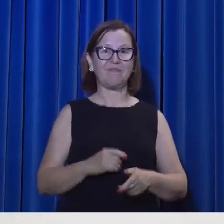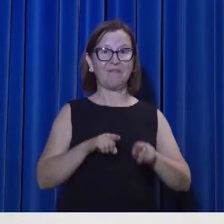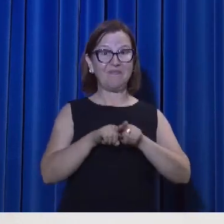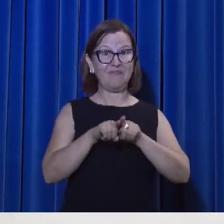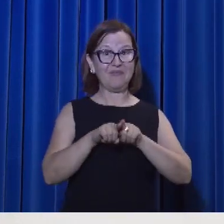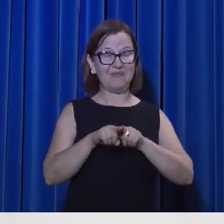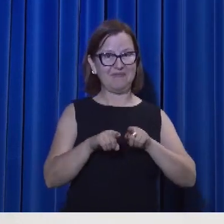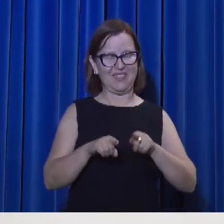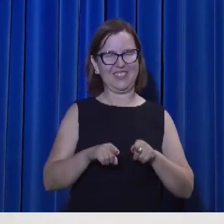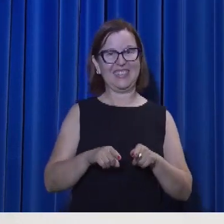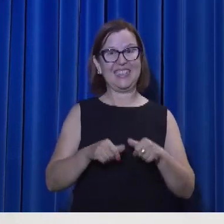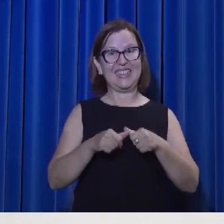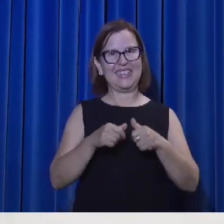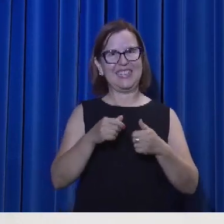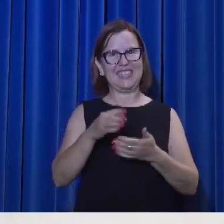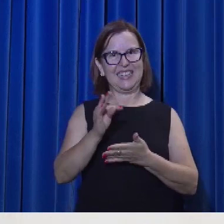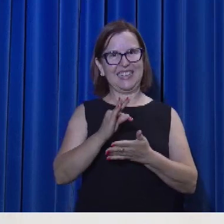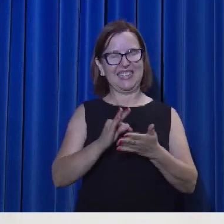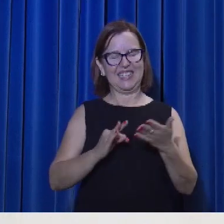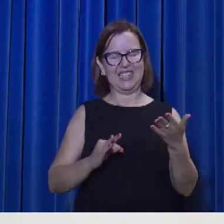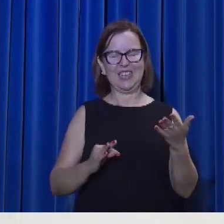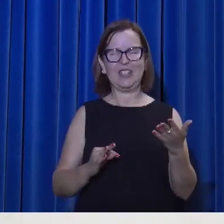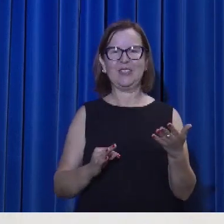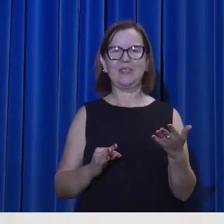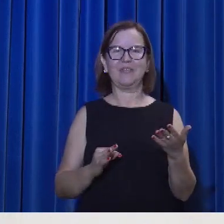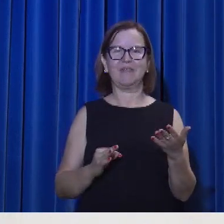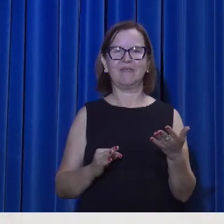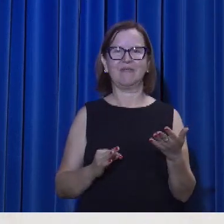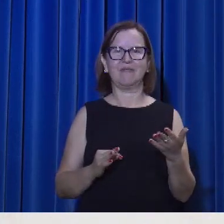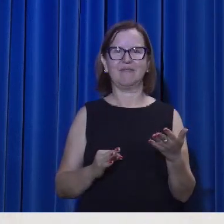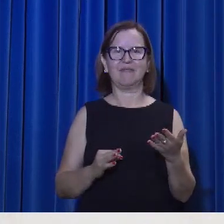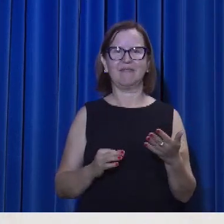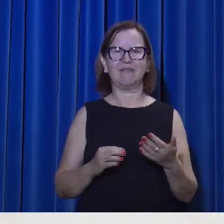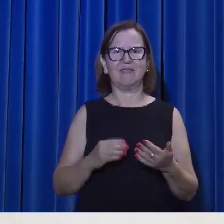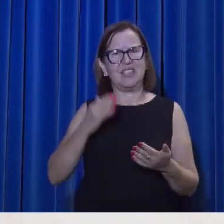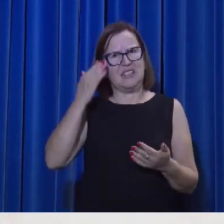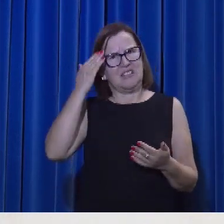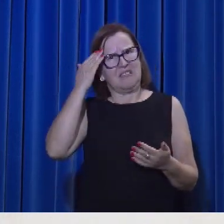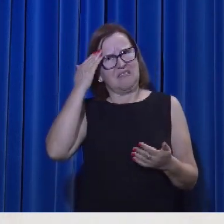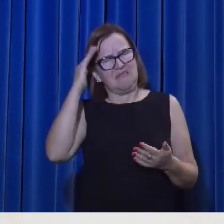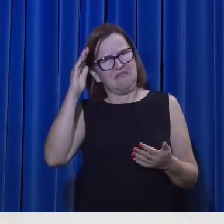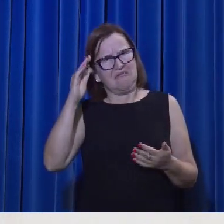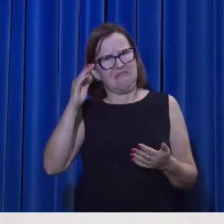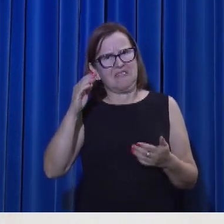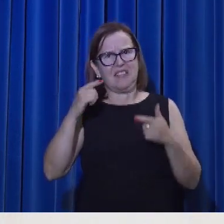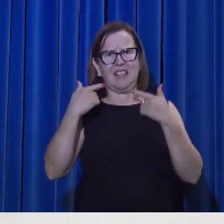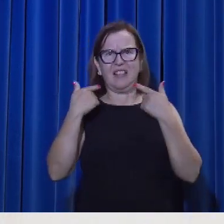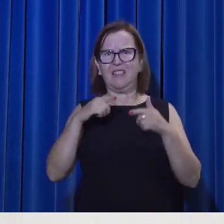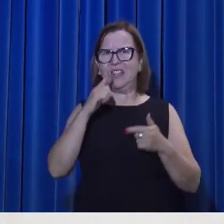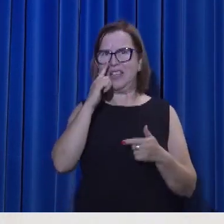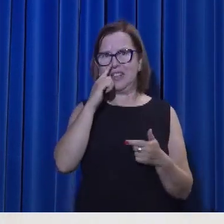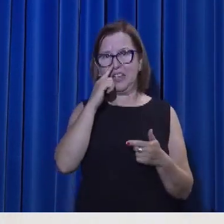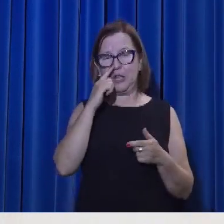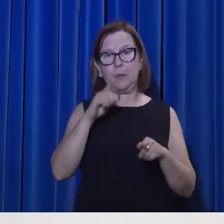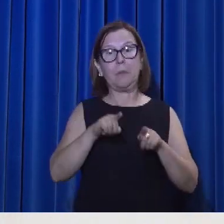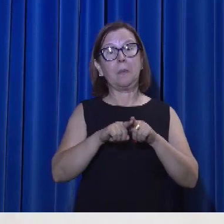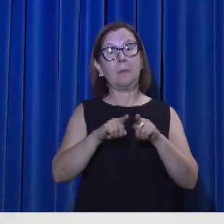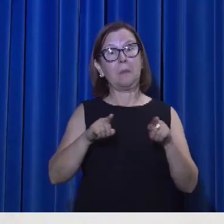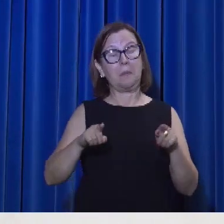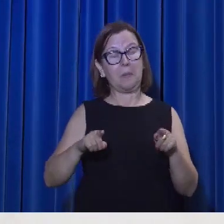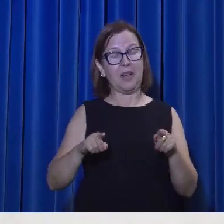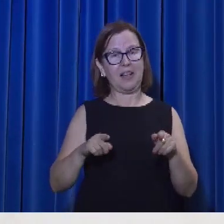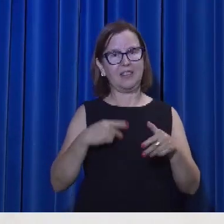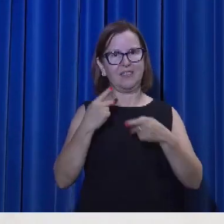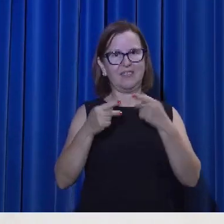Irmãos, esse texto, dizem que, eu não sou um entendedor de grego, mas dizem que João,